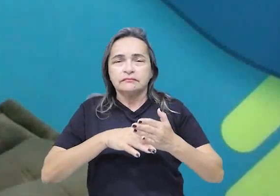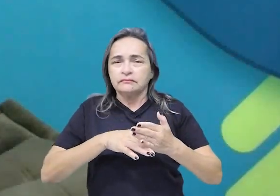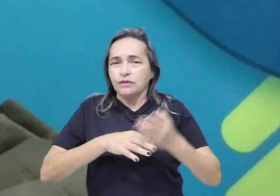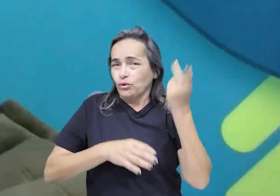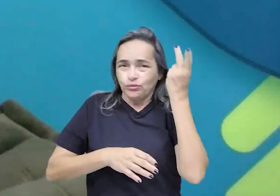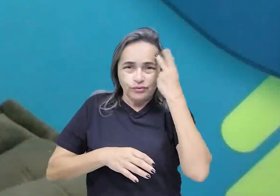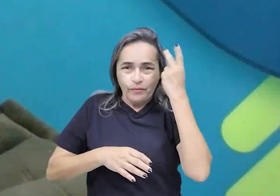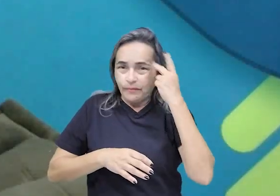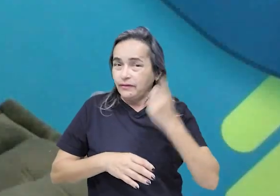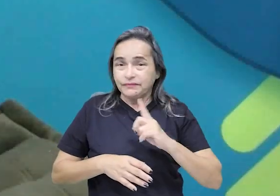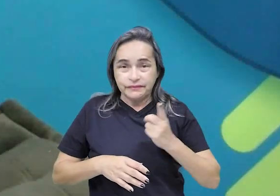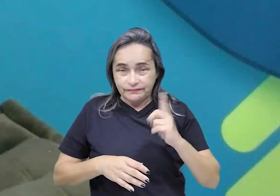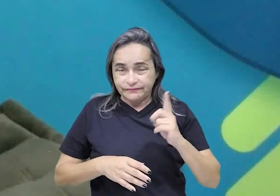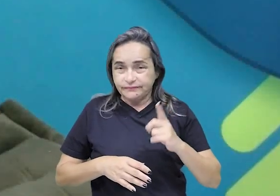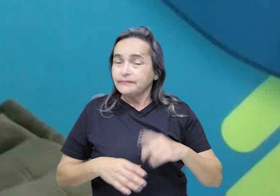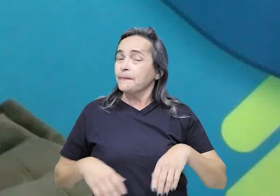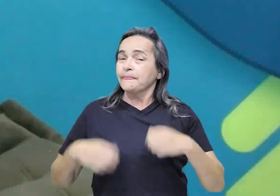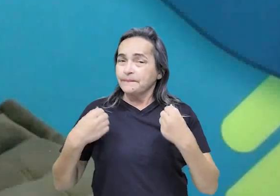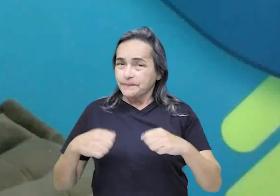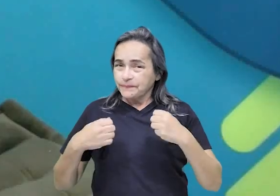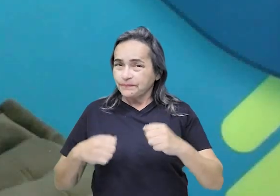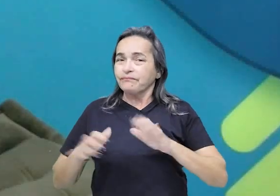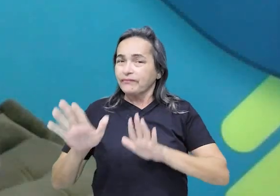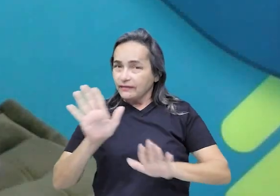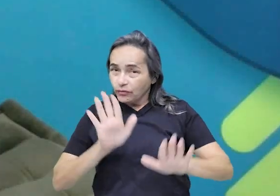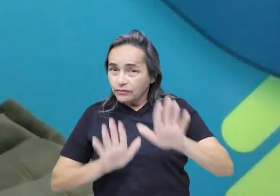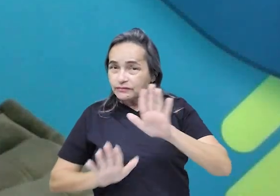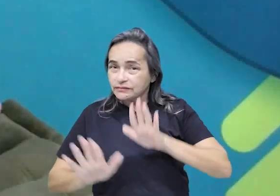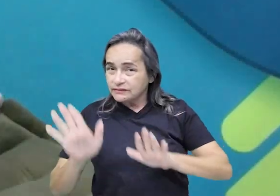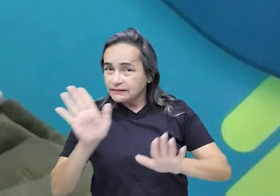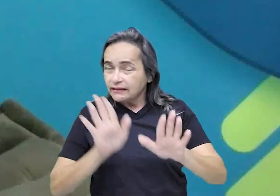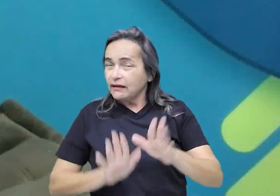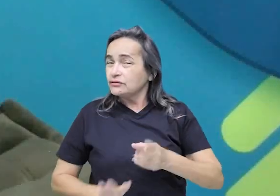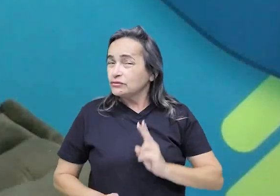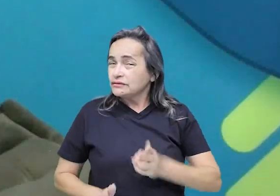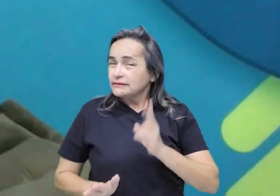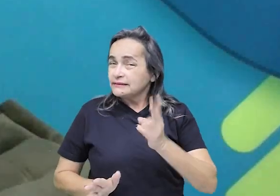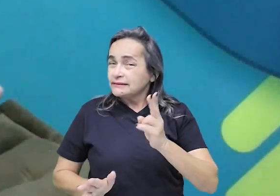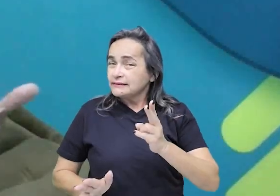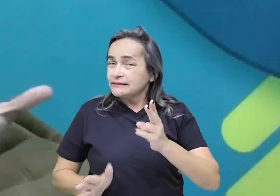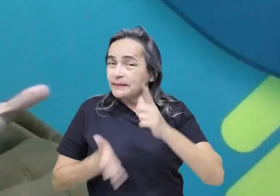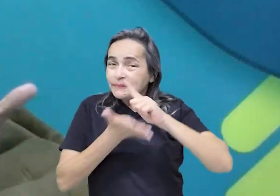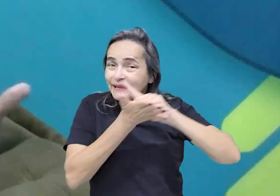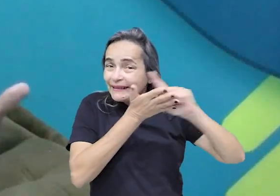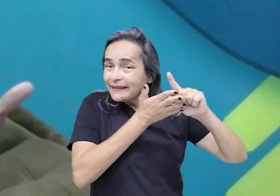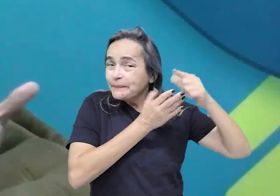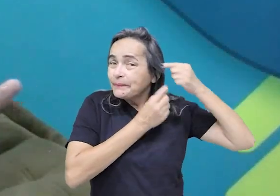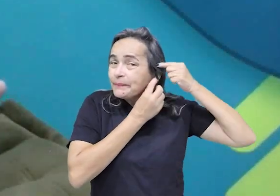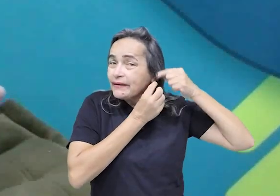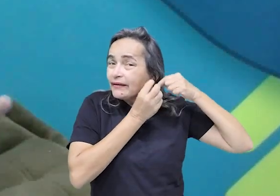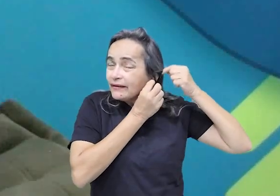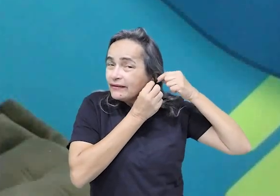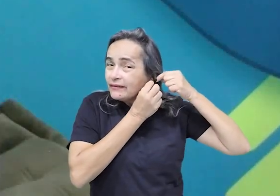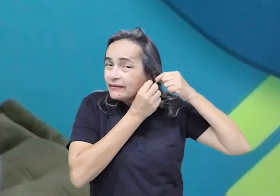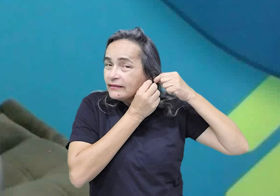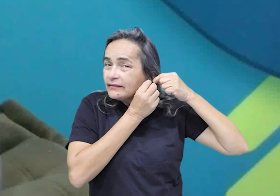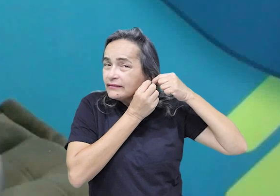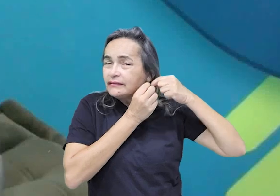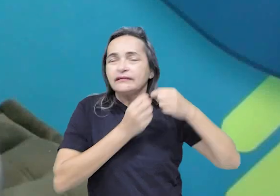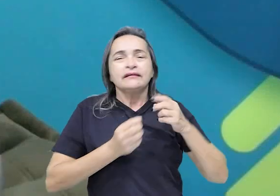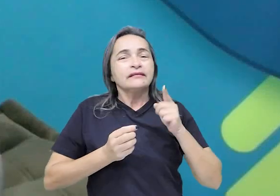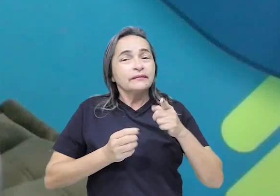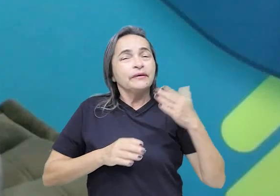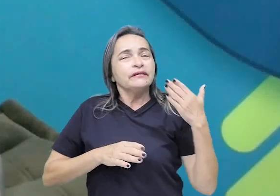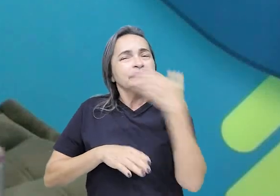o cuidado de sempre estar fazendo uma limpeza, de às vezes ter que ir para um médico para fazer uma limpeza